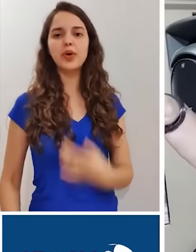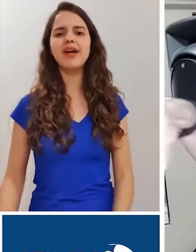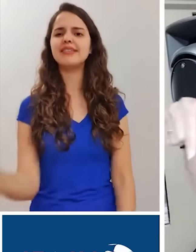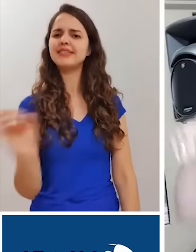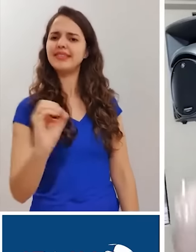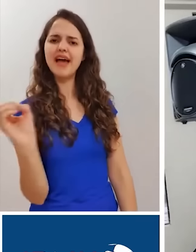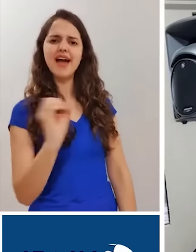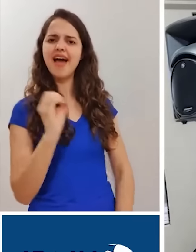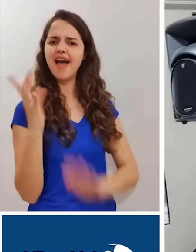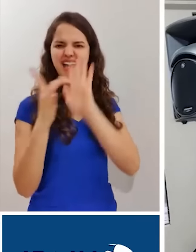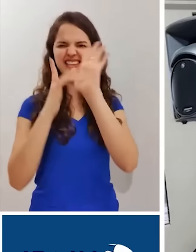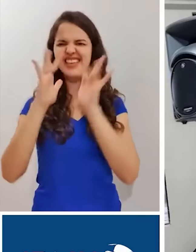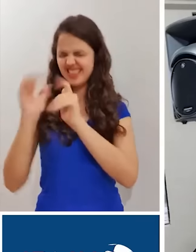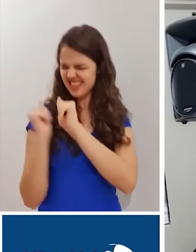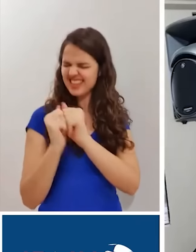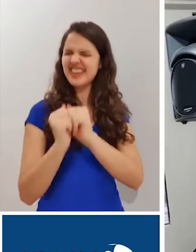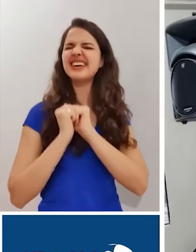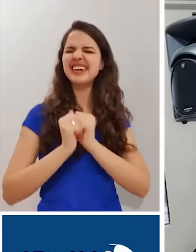está